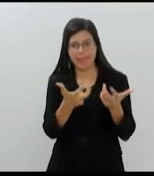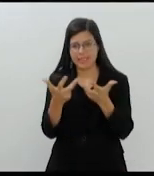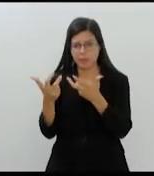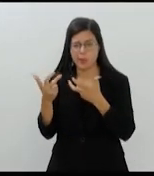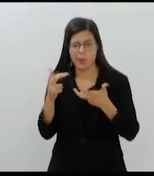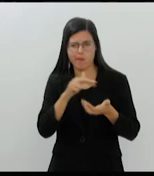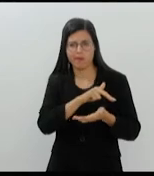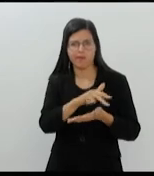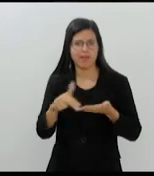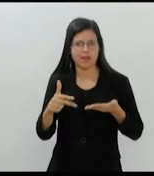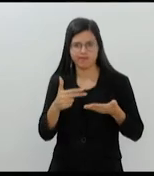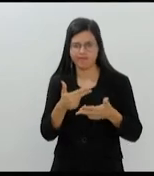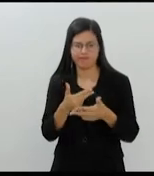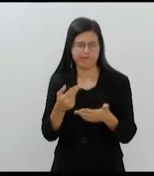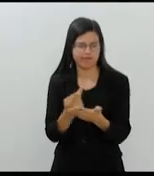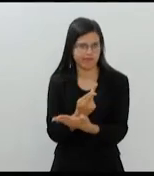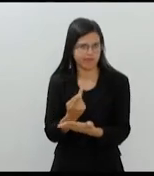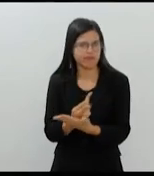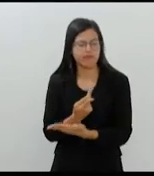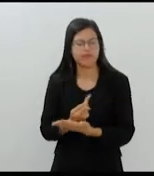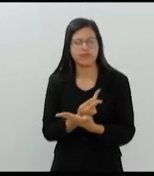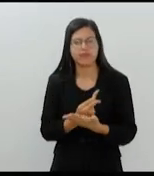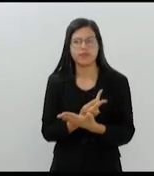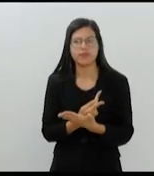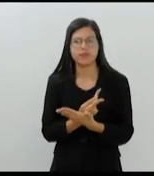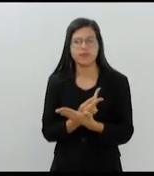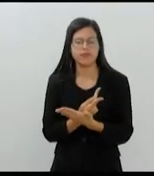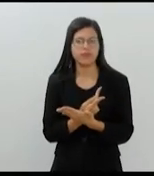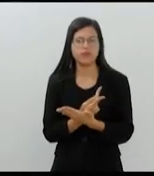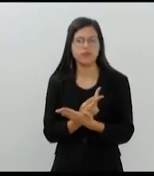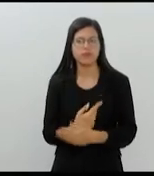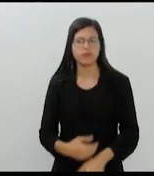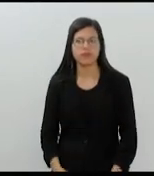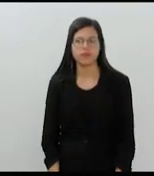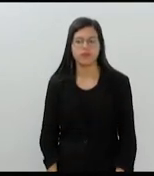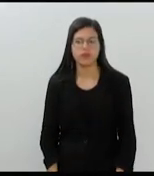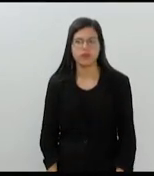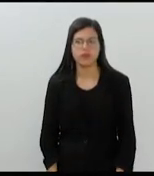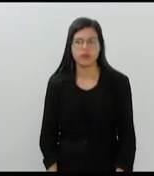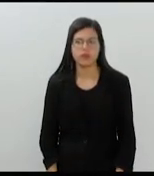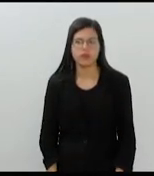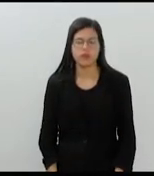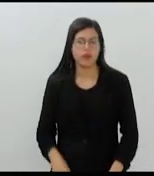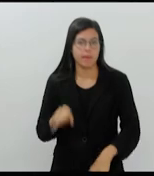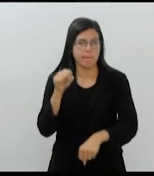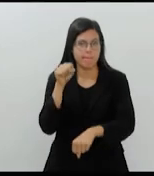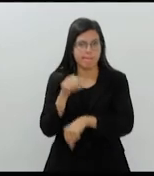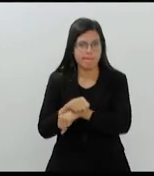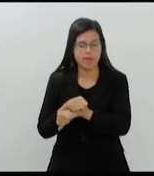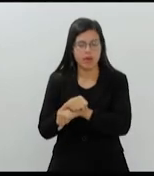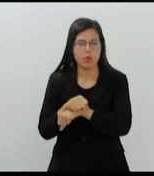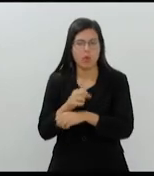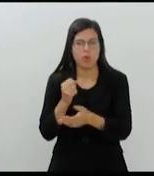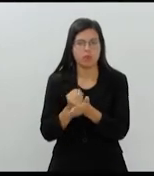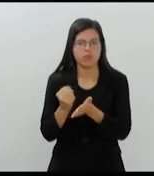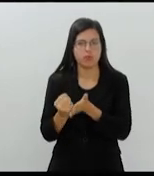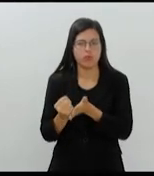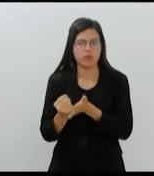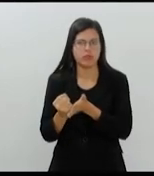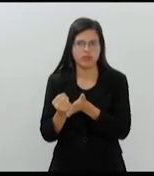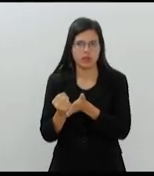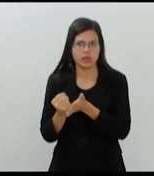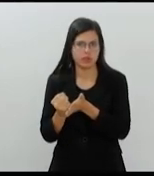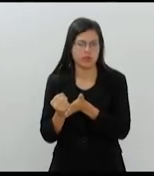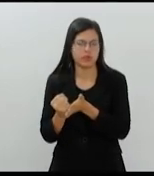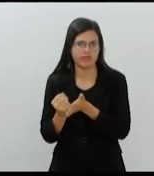irregularidades e sustou o contrato no meio do caminho. Aí eu me